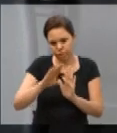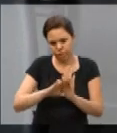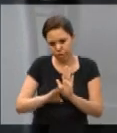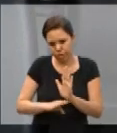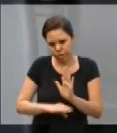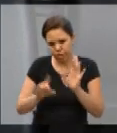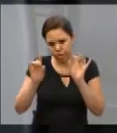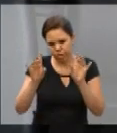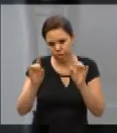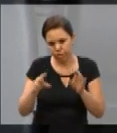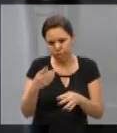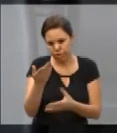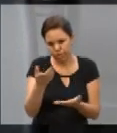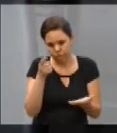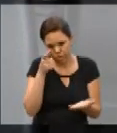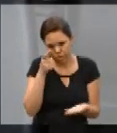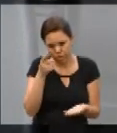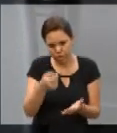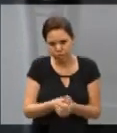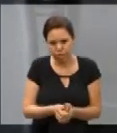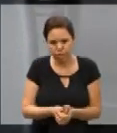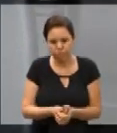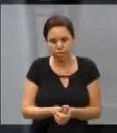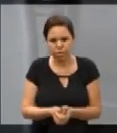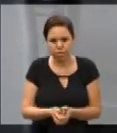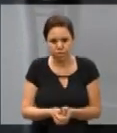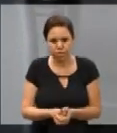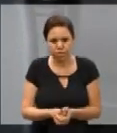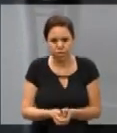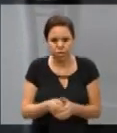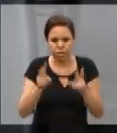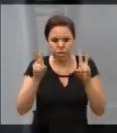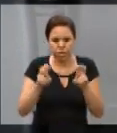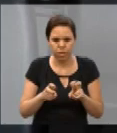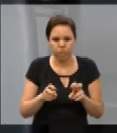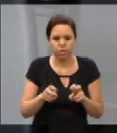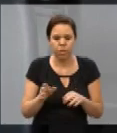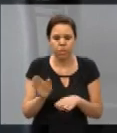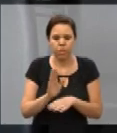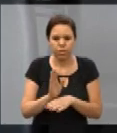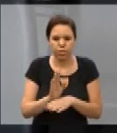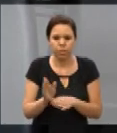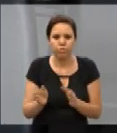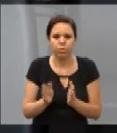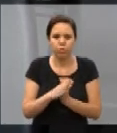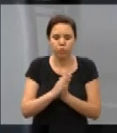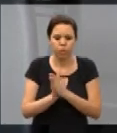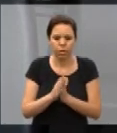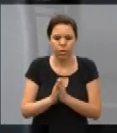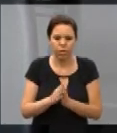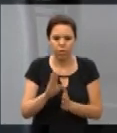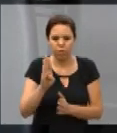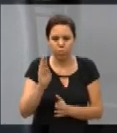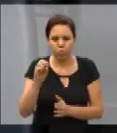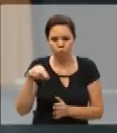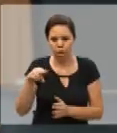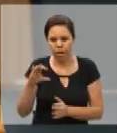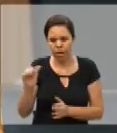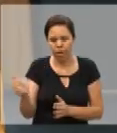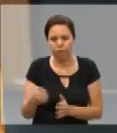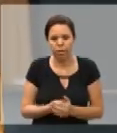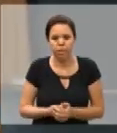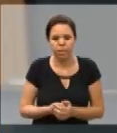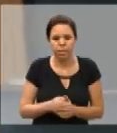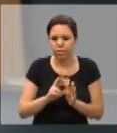Tem, especial. Tá? Para vocês assistirem Flávio e conhecerem Carnieri, um pouco, né, sobre de bonecas. A criação do filme. Perfeito. E assim, e tem isso